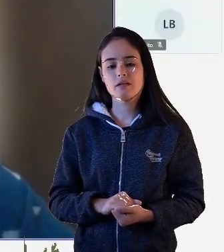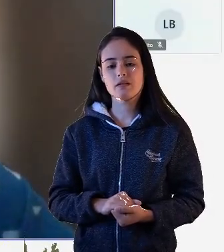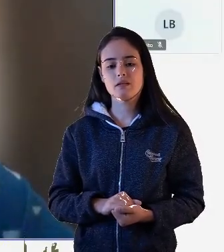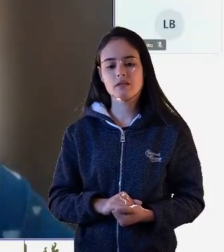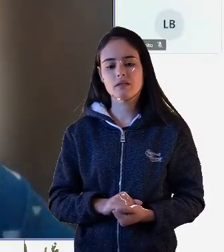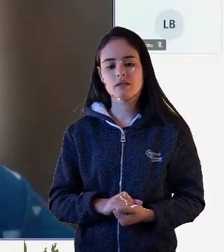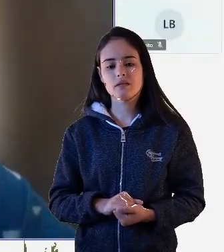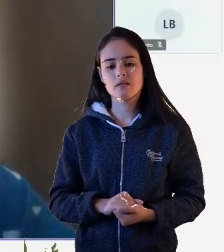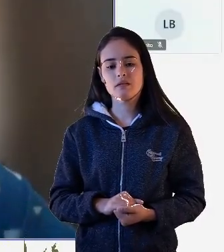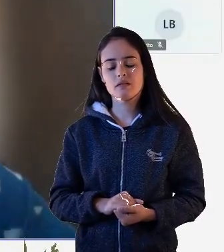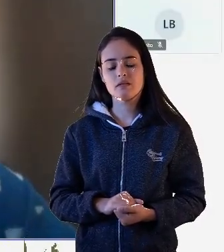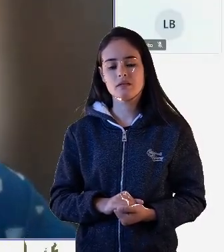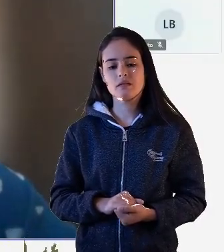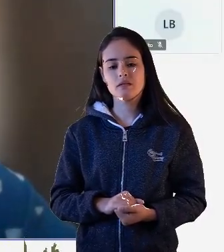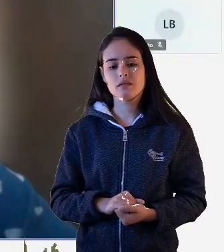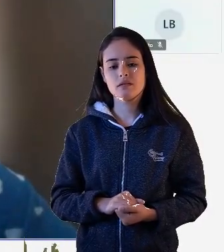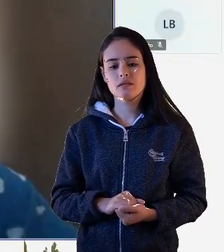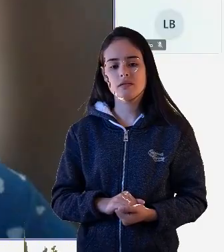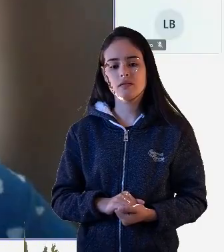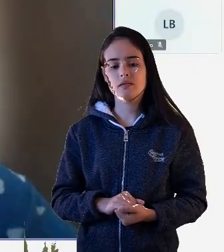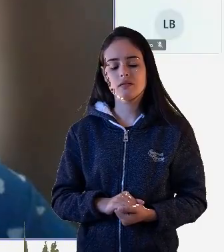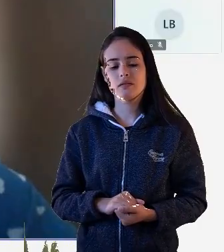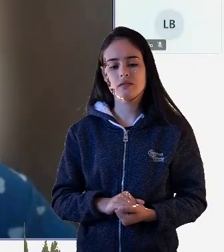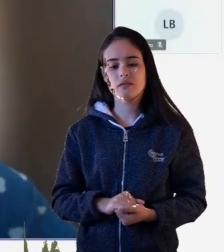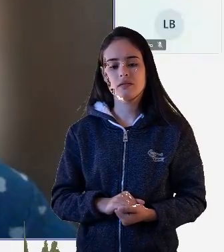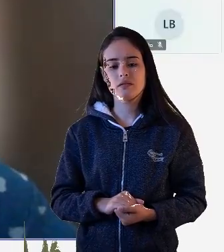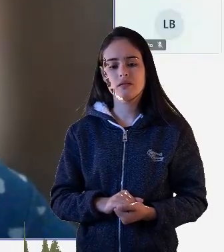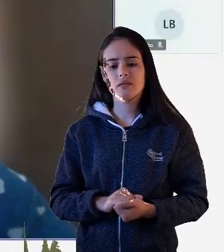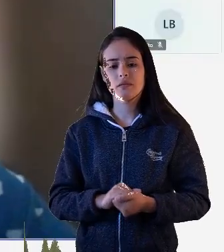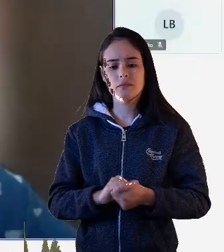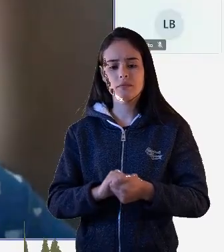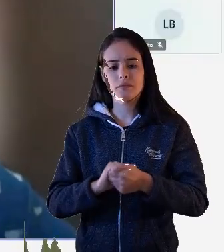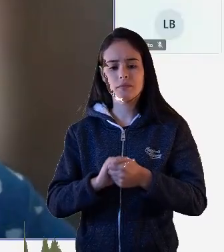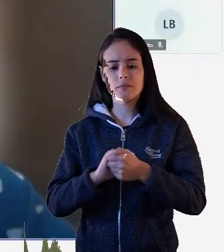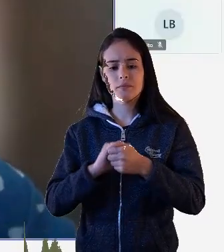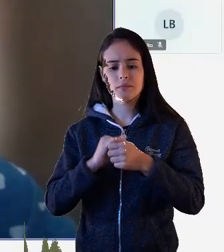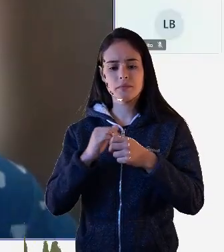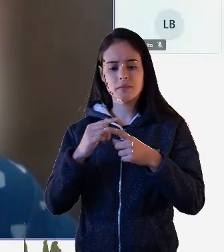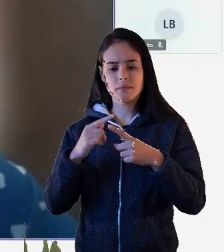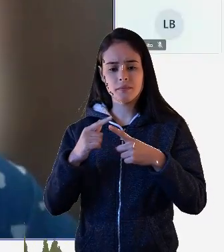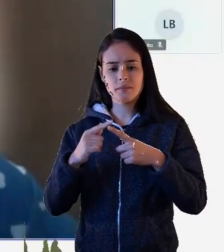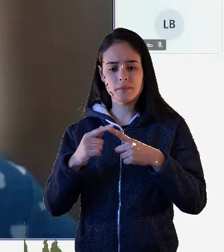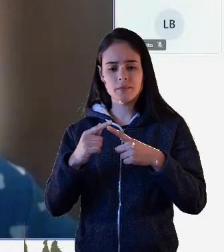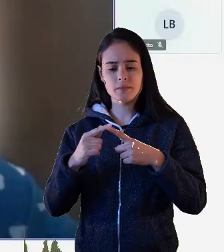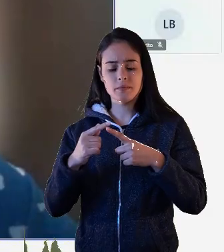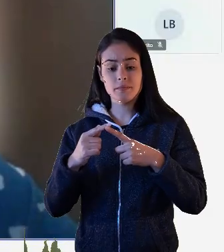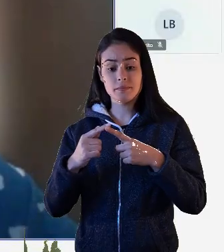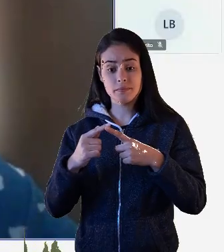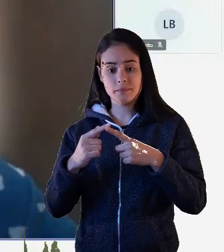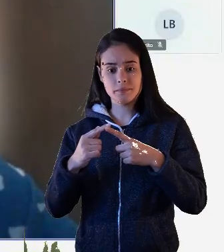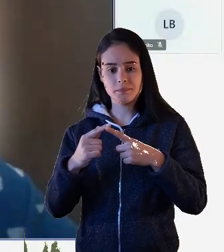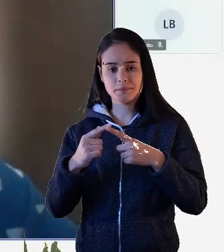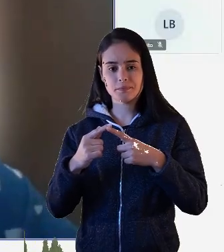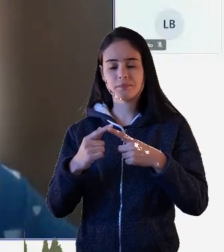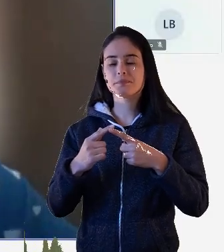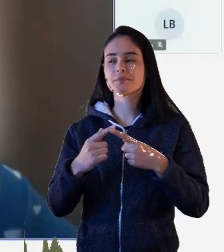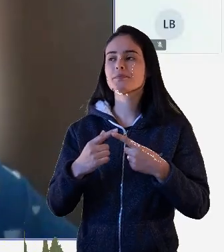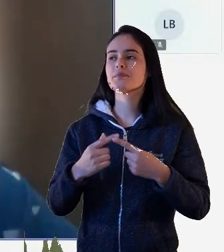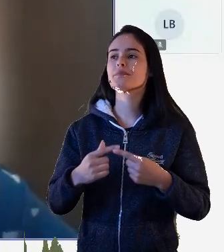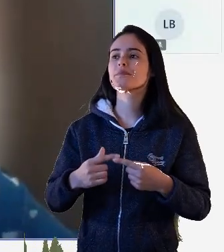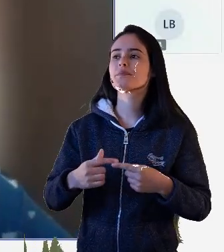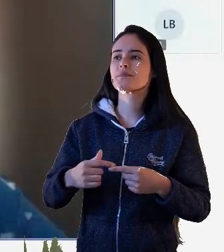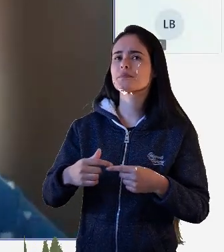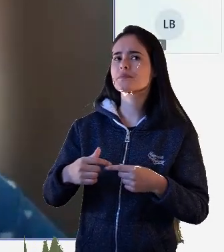eles vão também reprimir, né, tanto que quando eles traziam os africanos no navio negreiro,